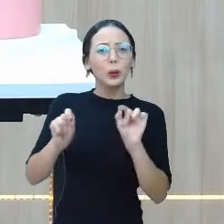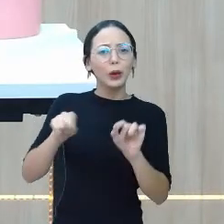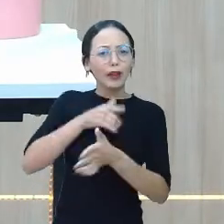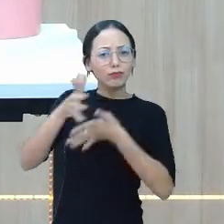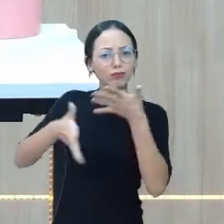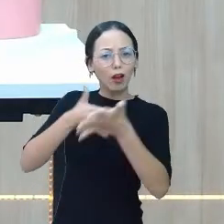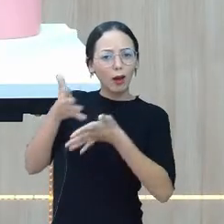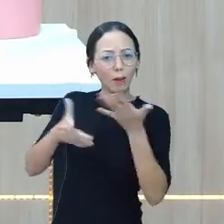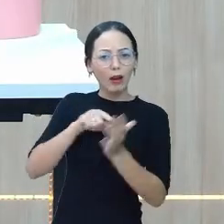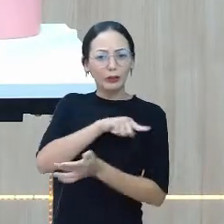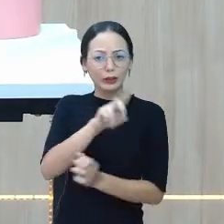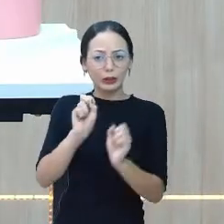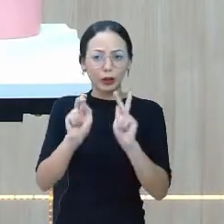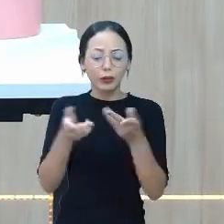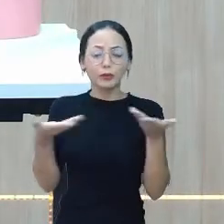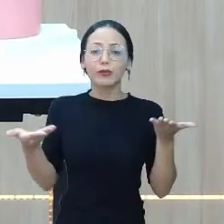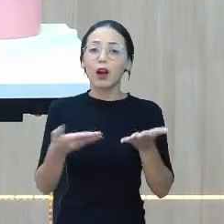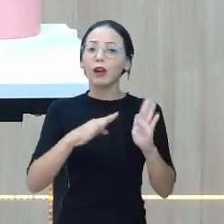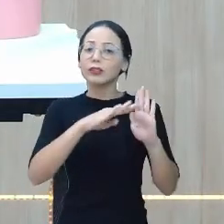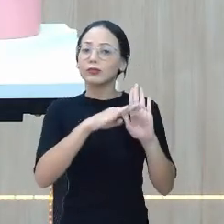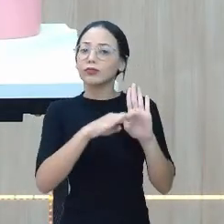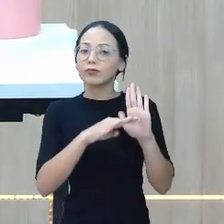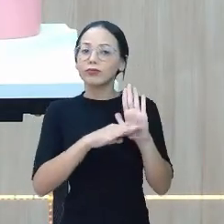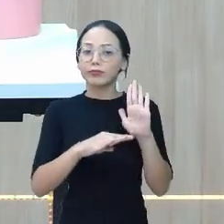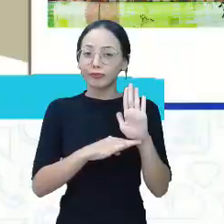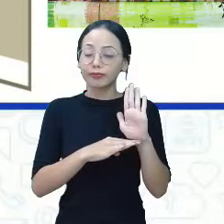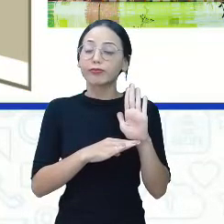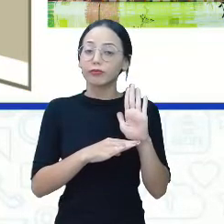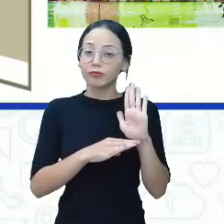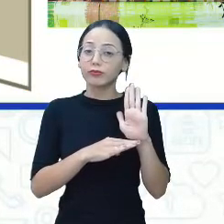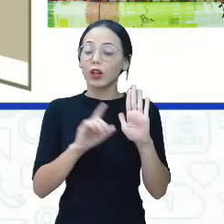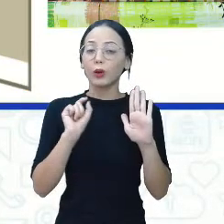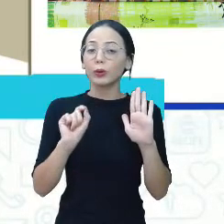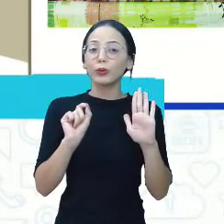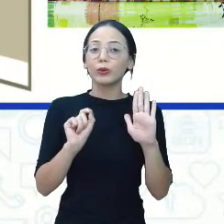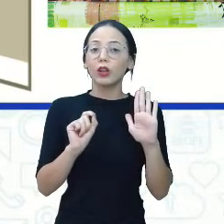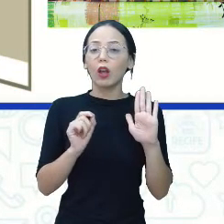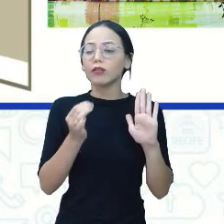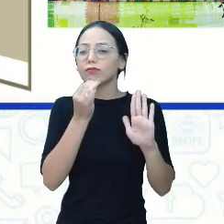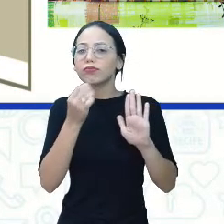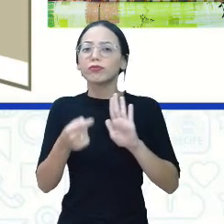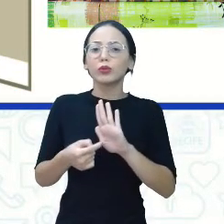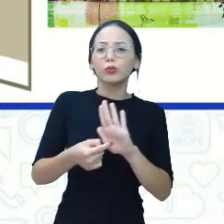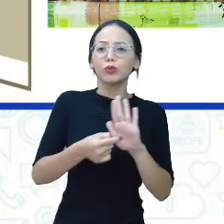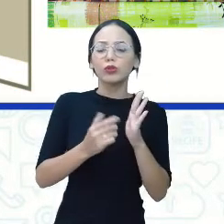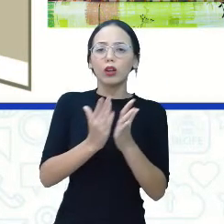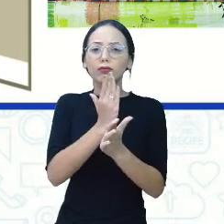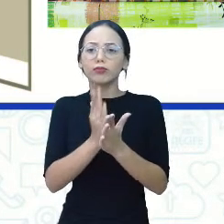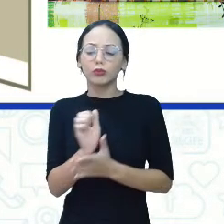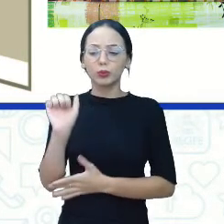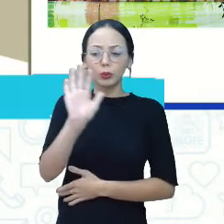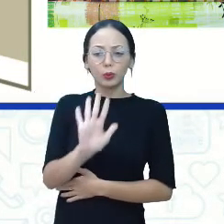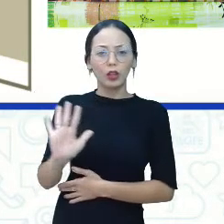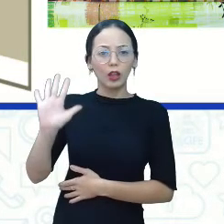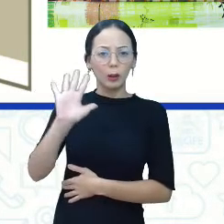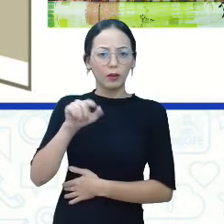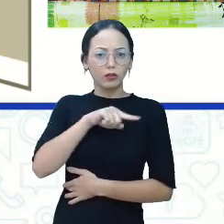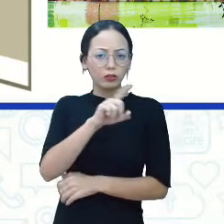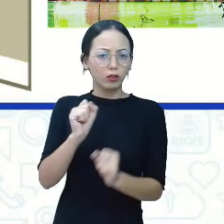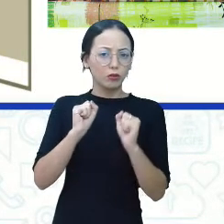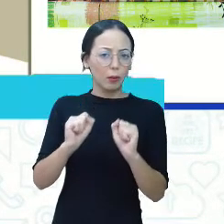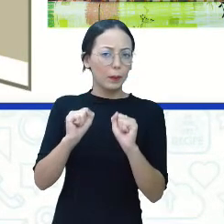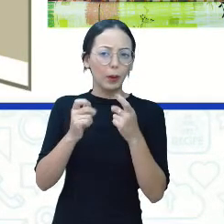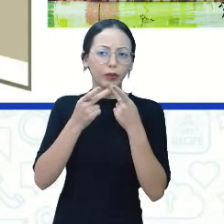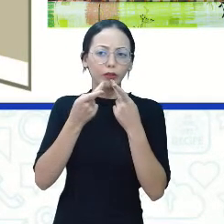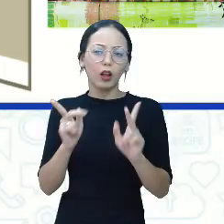não é? Então vamos para a trilha de hoje. Né? Essa trilha de hoje, eu trouxe algumas imagens que vocês podem estar dizendo.